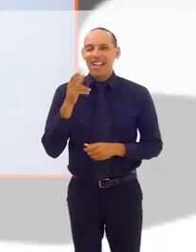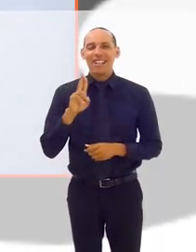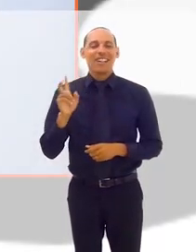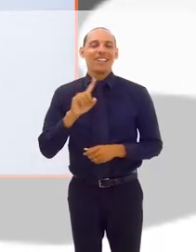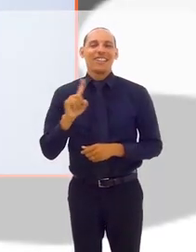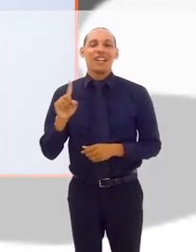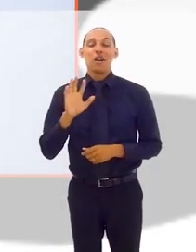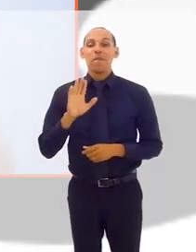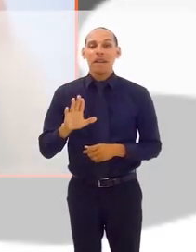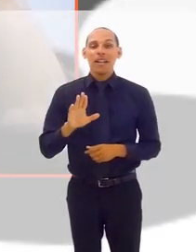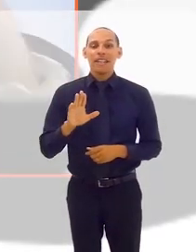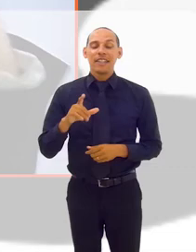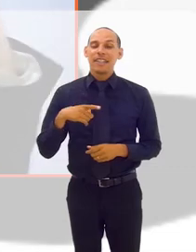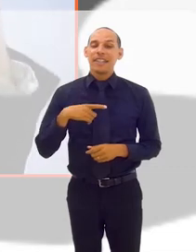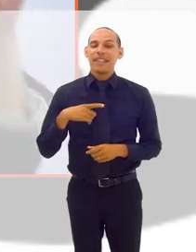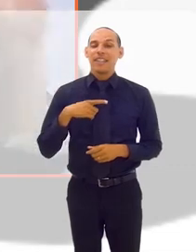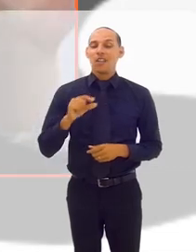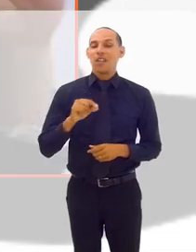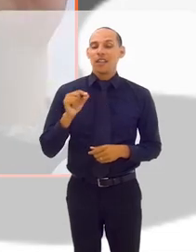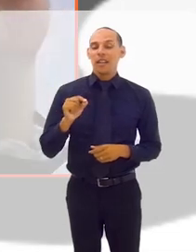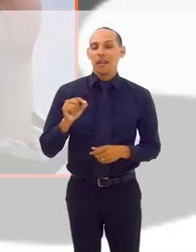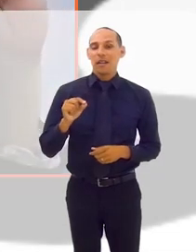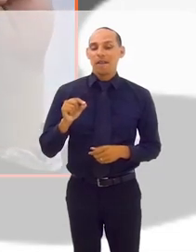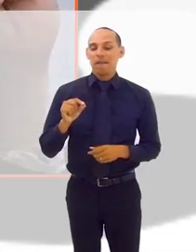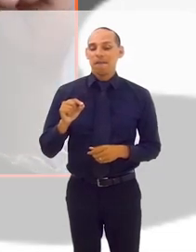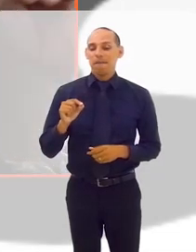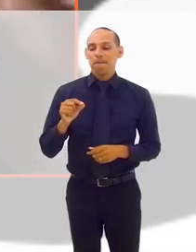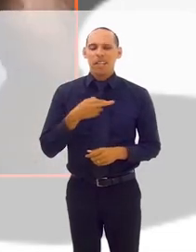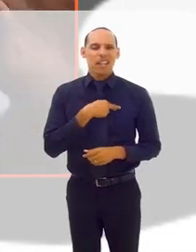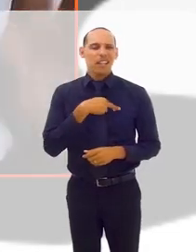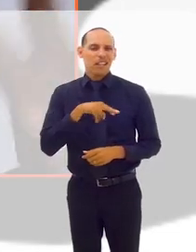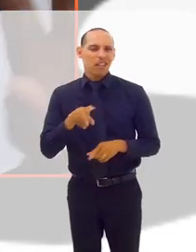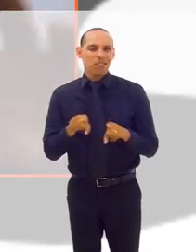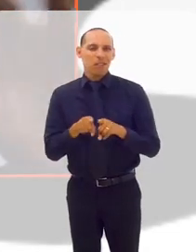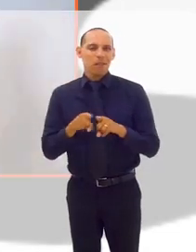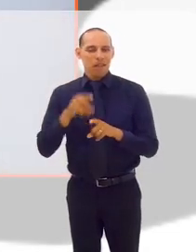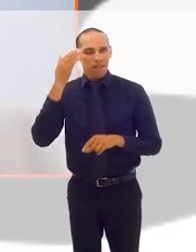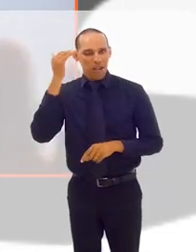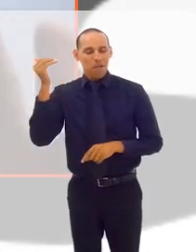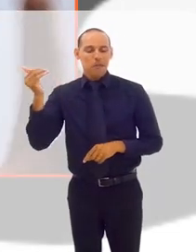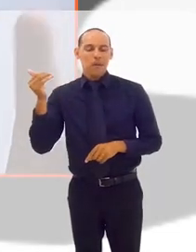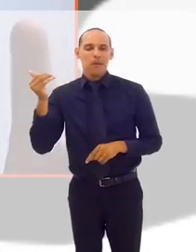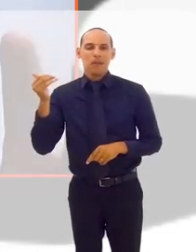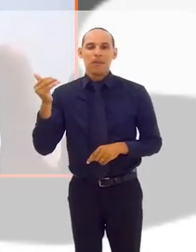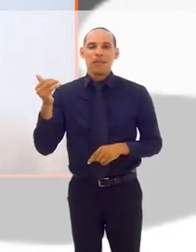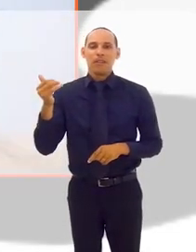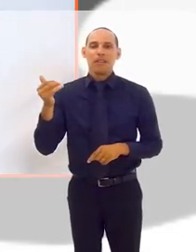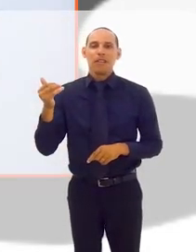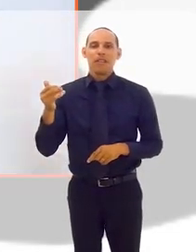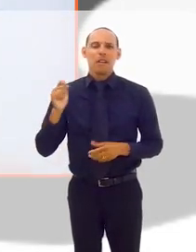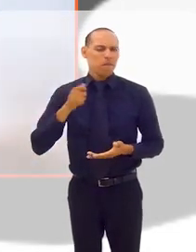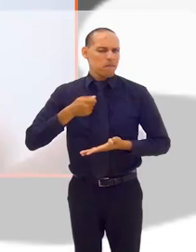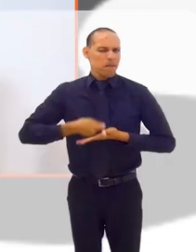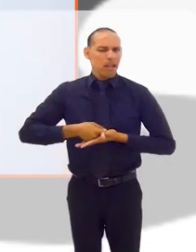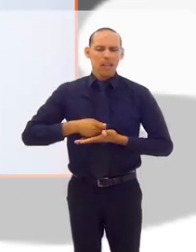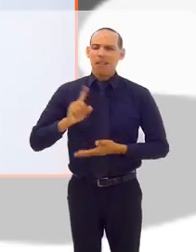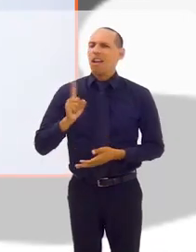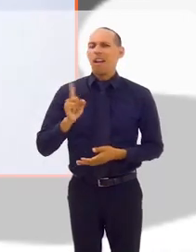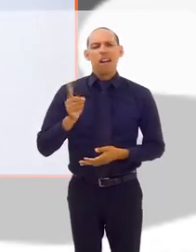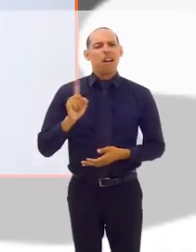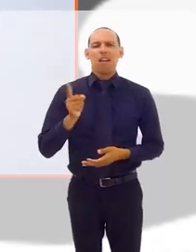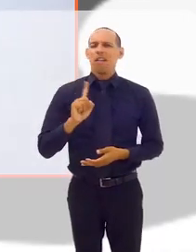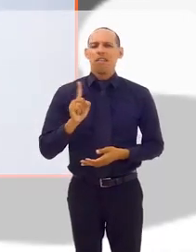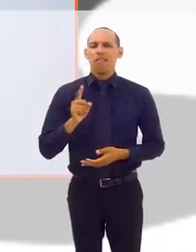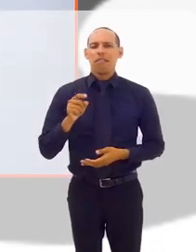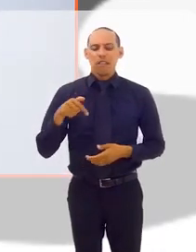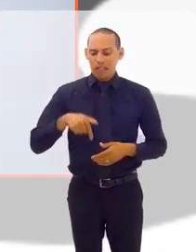veio me perguntar se tinha uma determinada religião, que também é famosa, bem conhecida, estava me custeando. Eu falei, não,